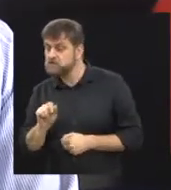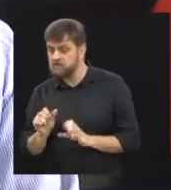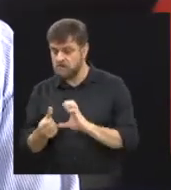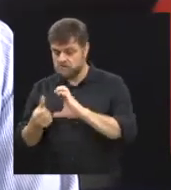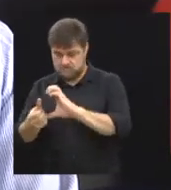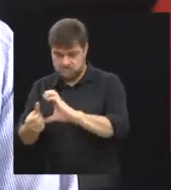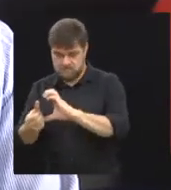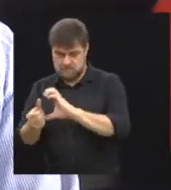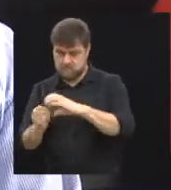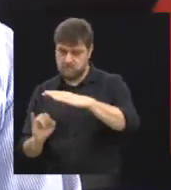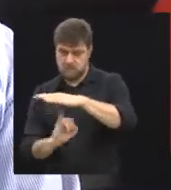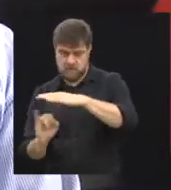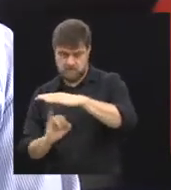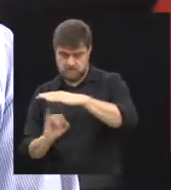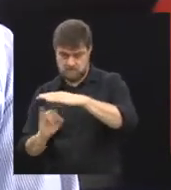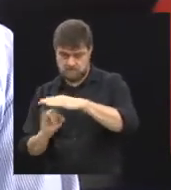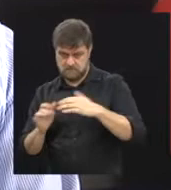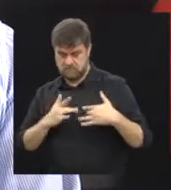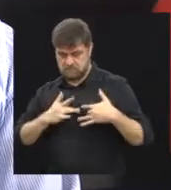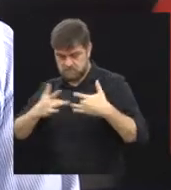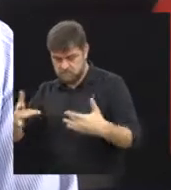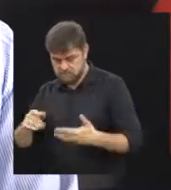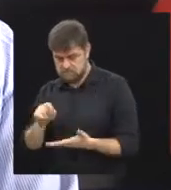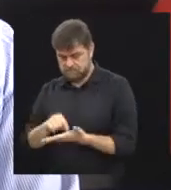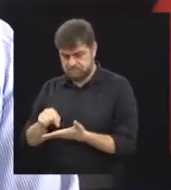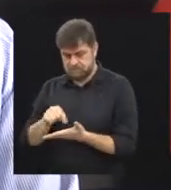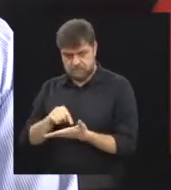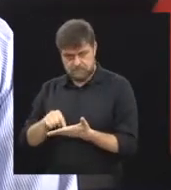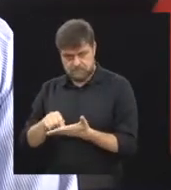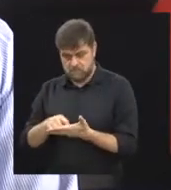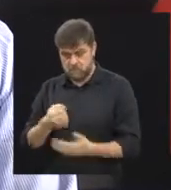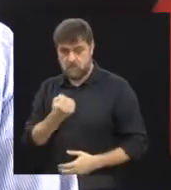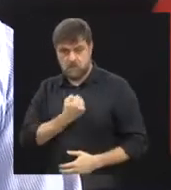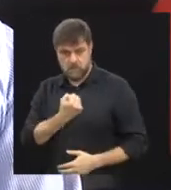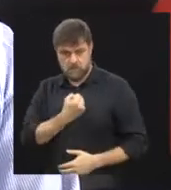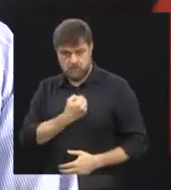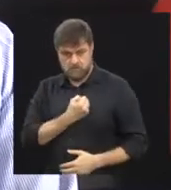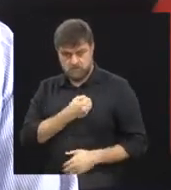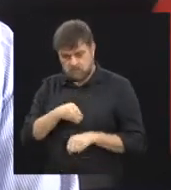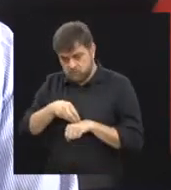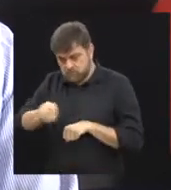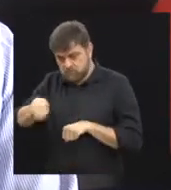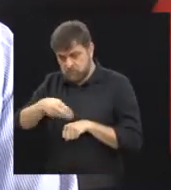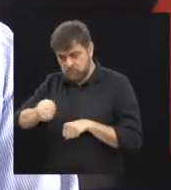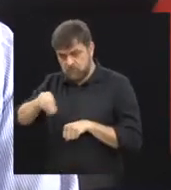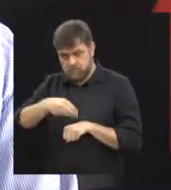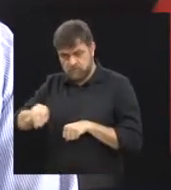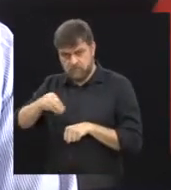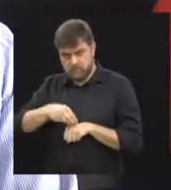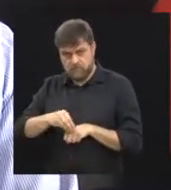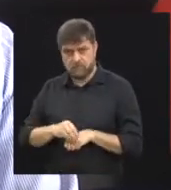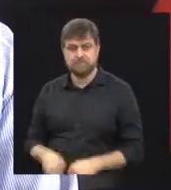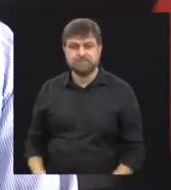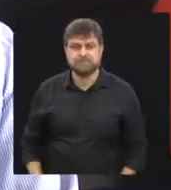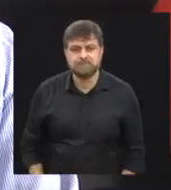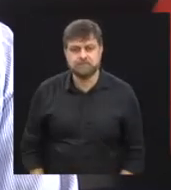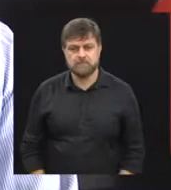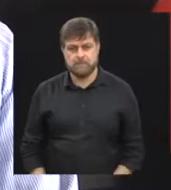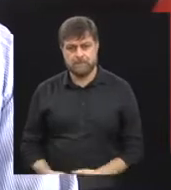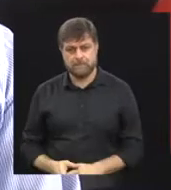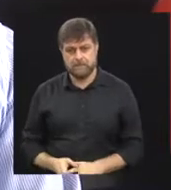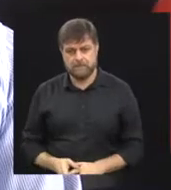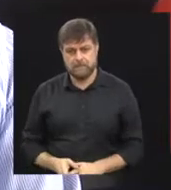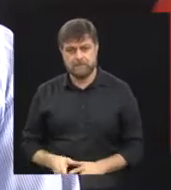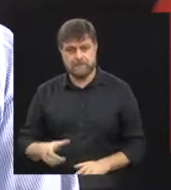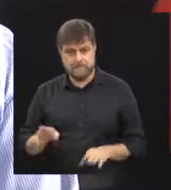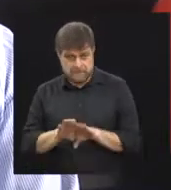a entidade a ser doado, digita o cupom fiscal e envia para a Secretaria da Fazenda.